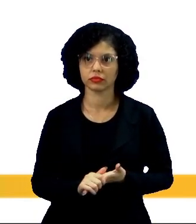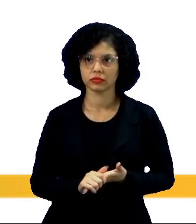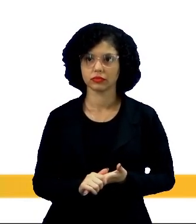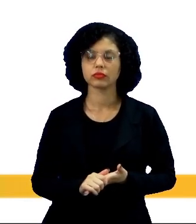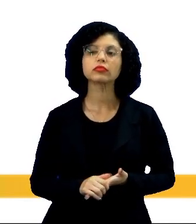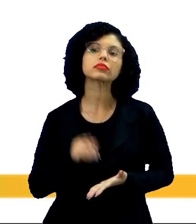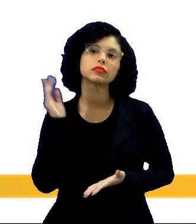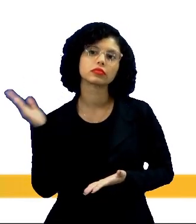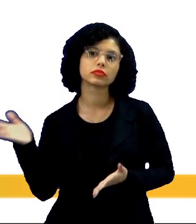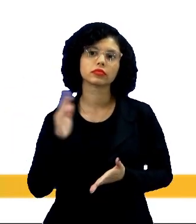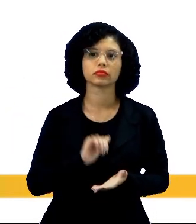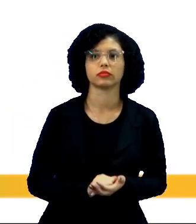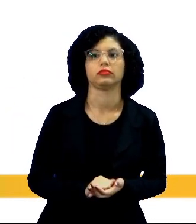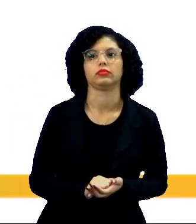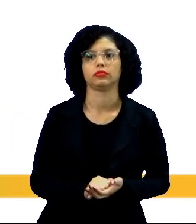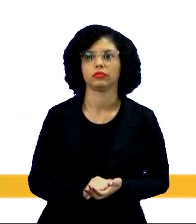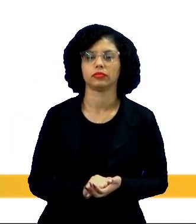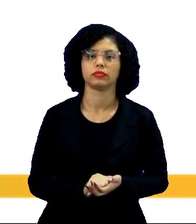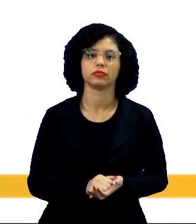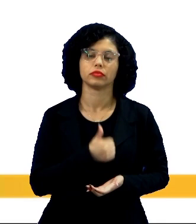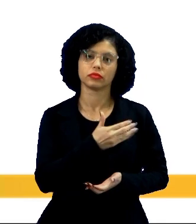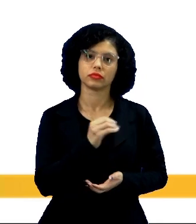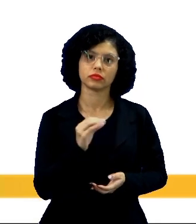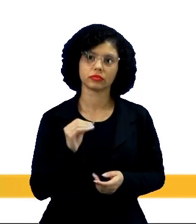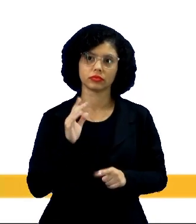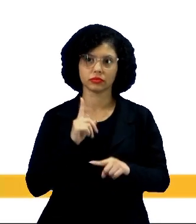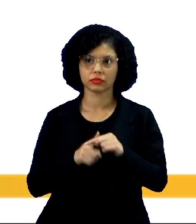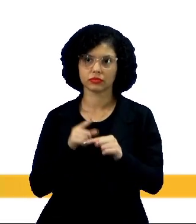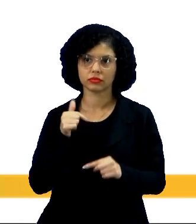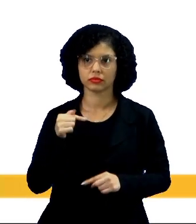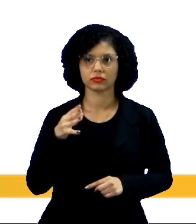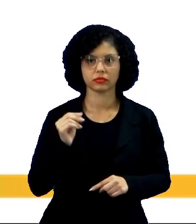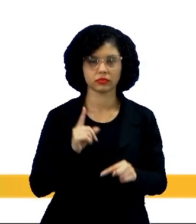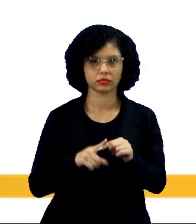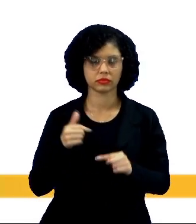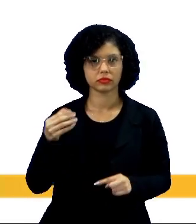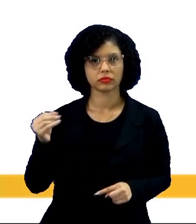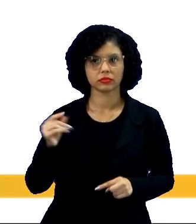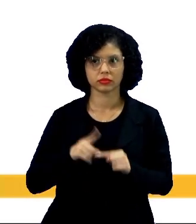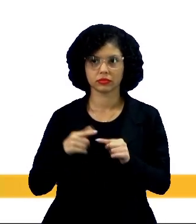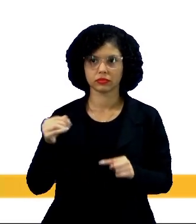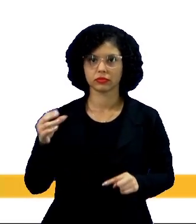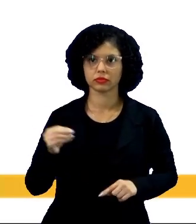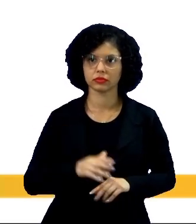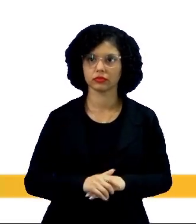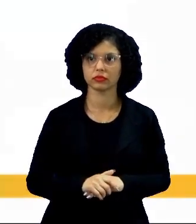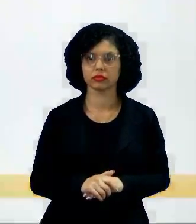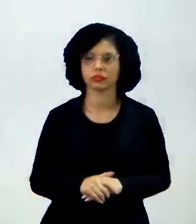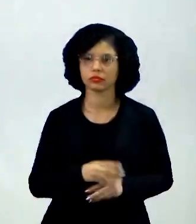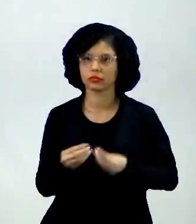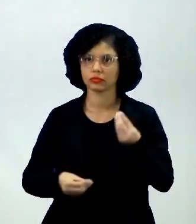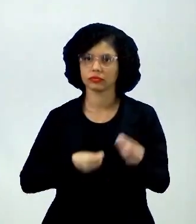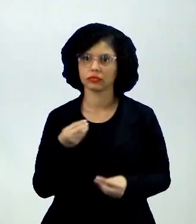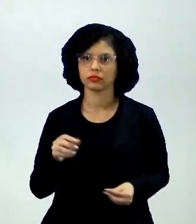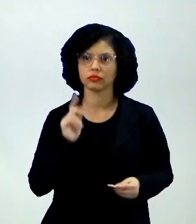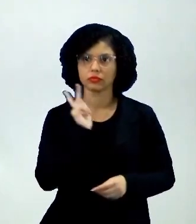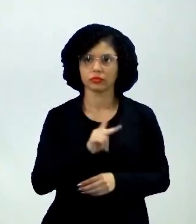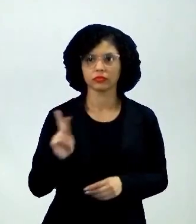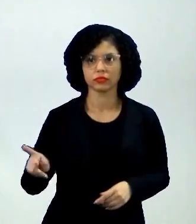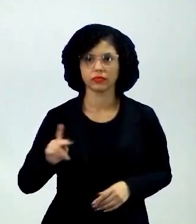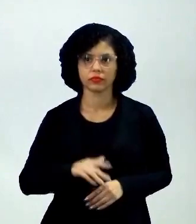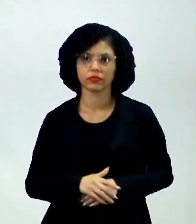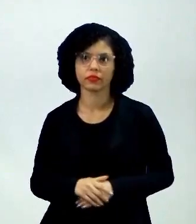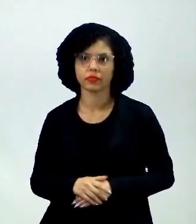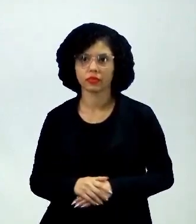só, aqui tem o perímetro, né? 100 mais 70 mais 100 mais 70. Como isso funciona,